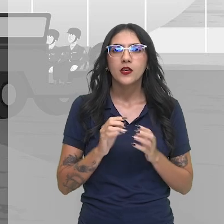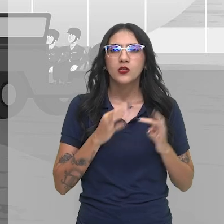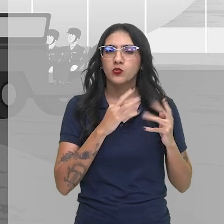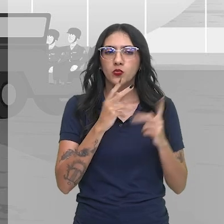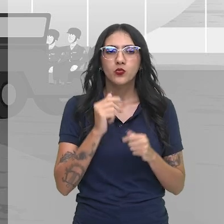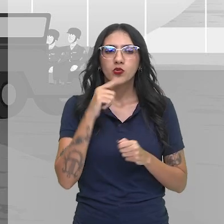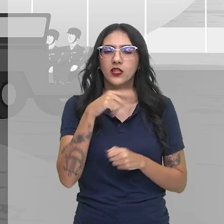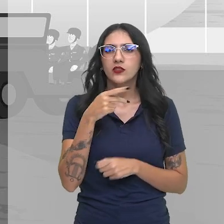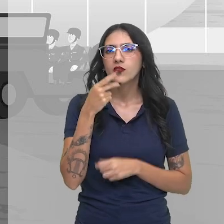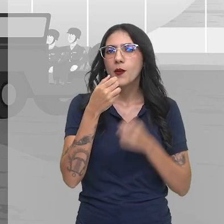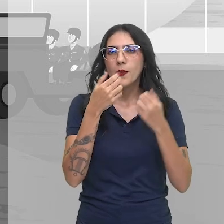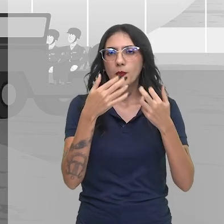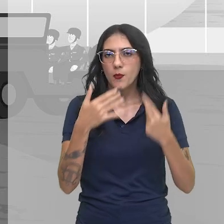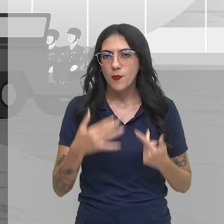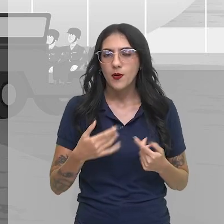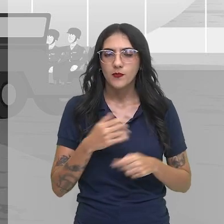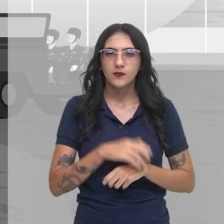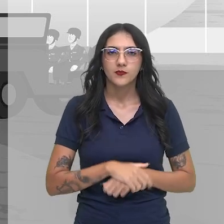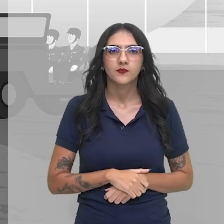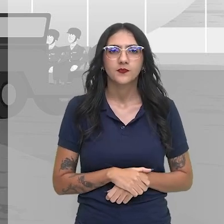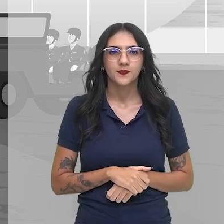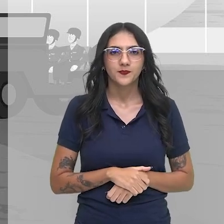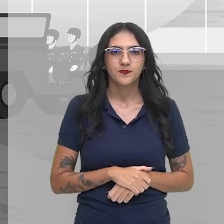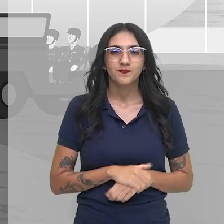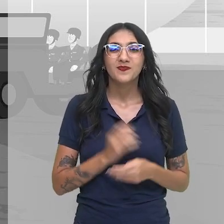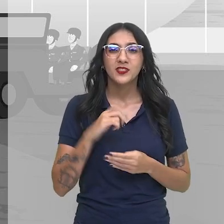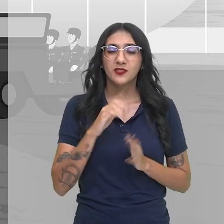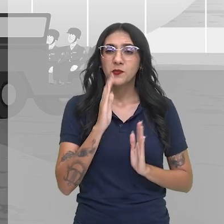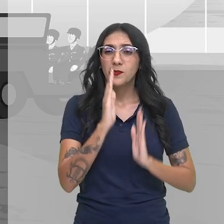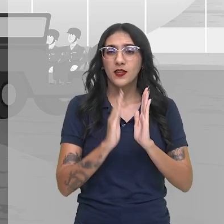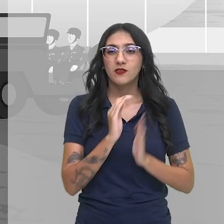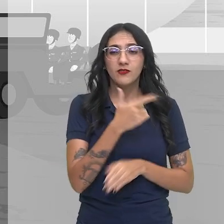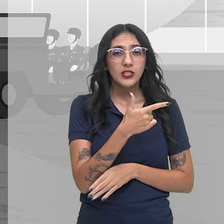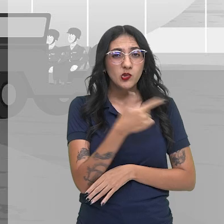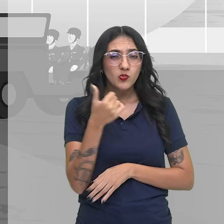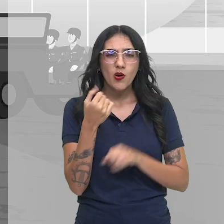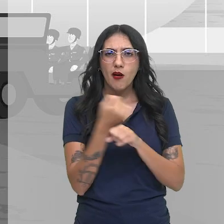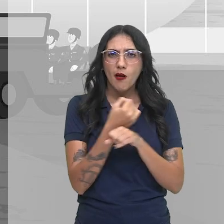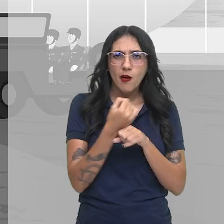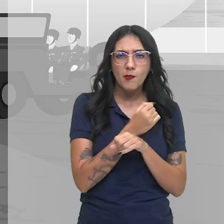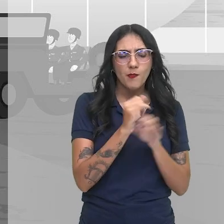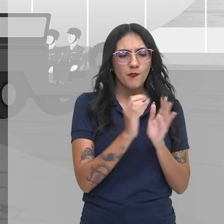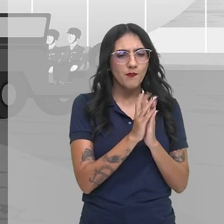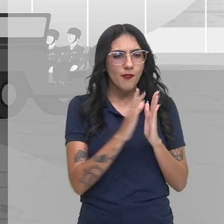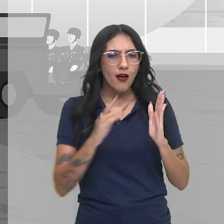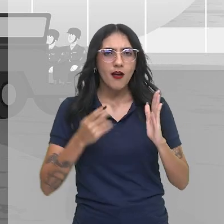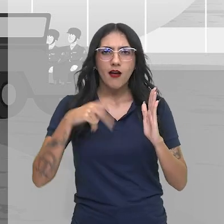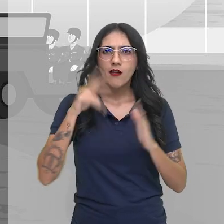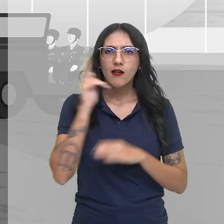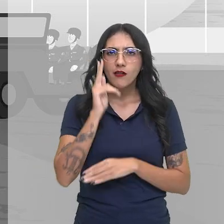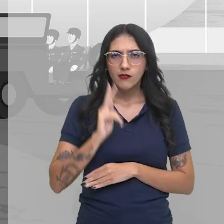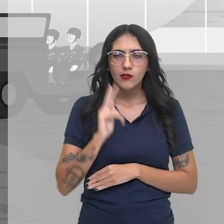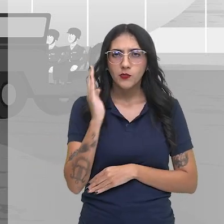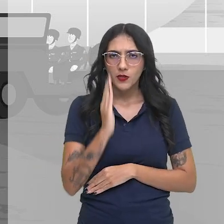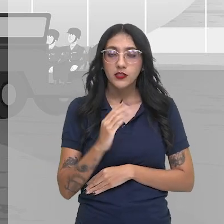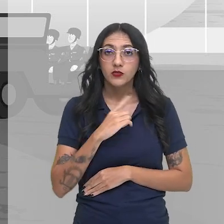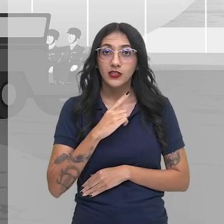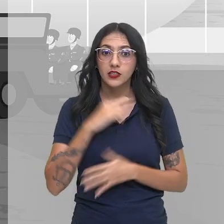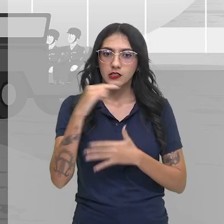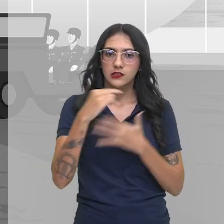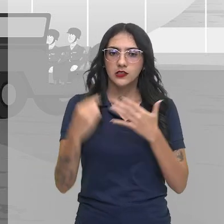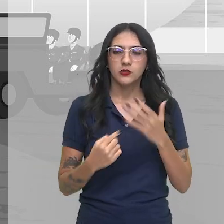tá bem? Vai ser um período de 21 anos da história do Brasil, onde nós teremos 5 presidentes